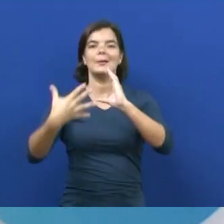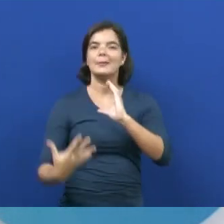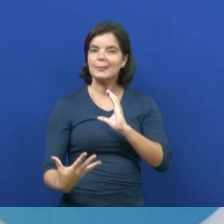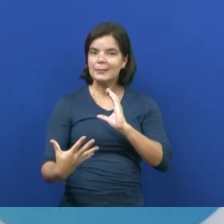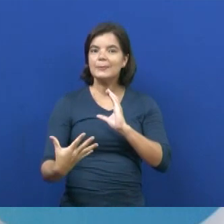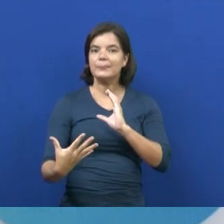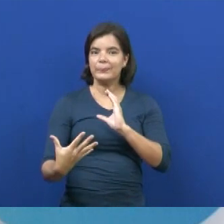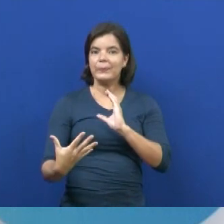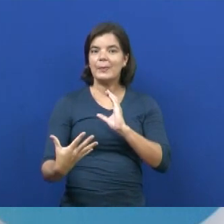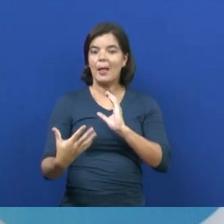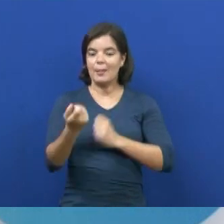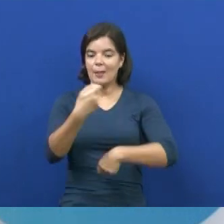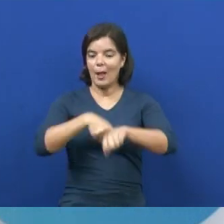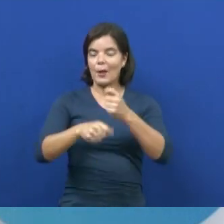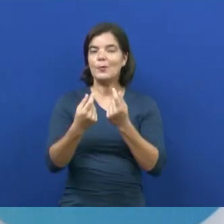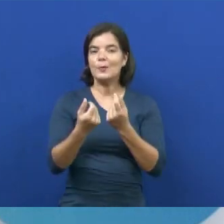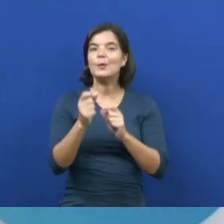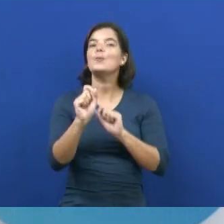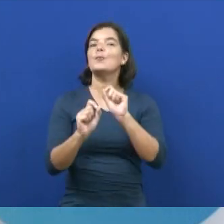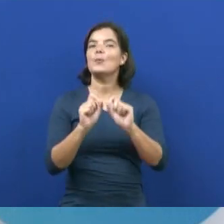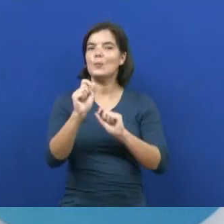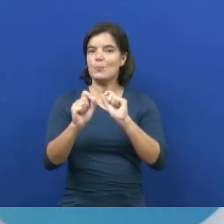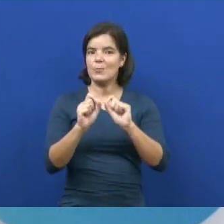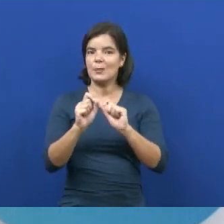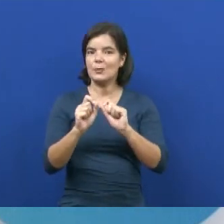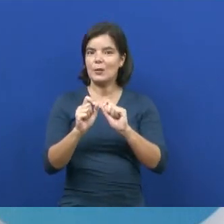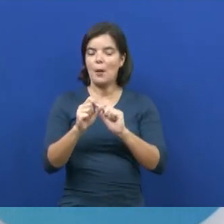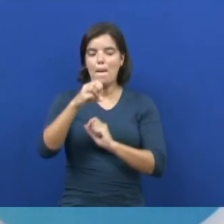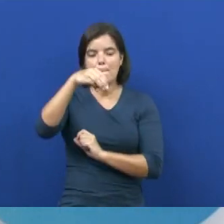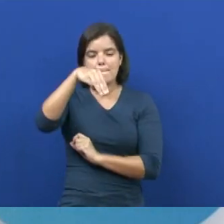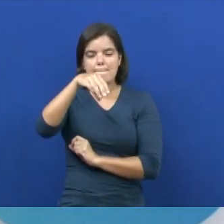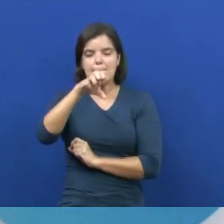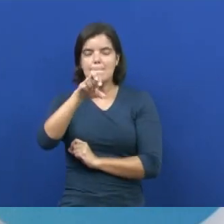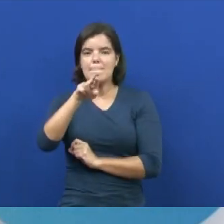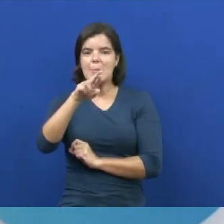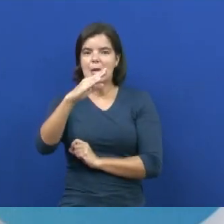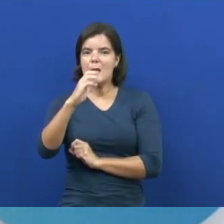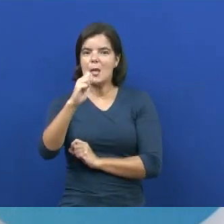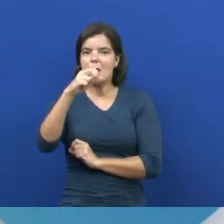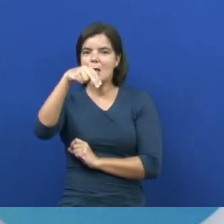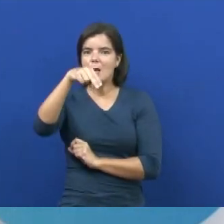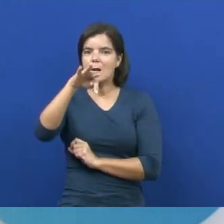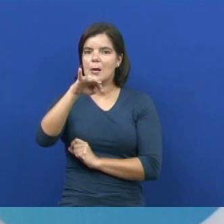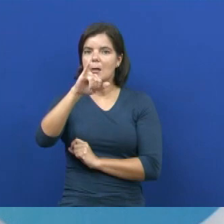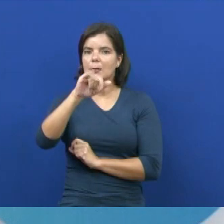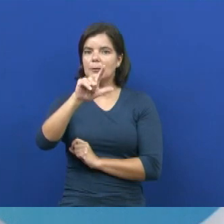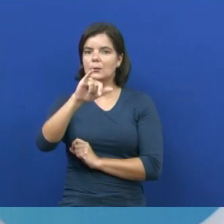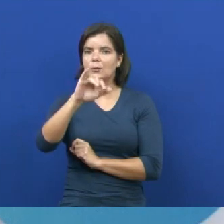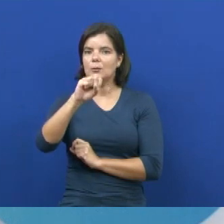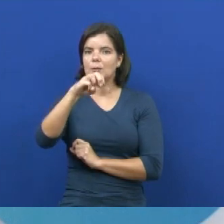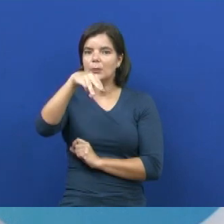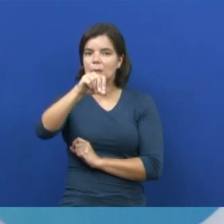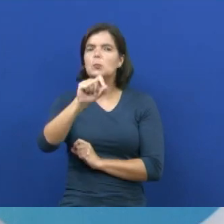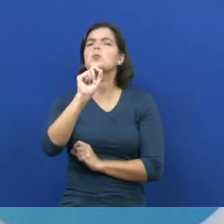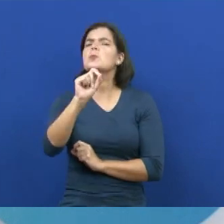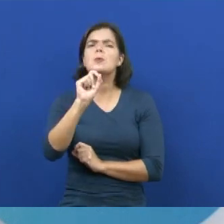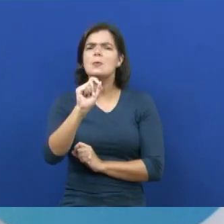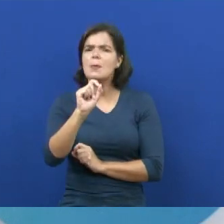característica nesta economia, que seria o mercantilismo. O que foi o mercantilismo,